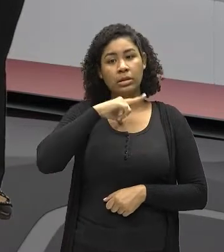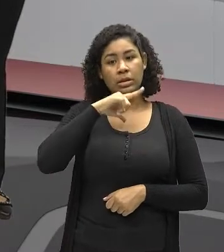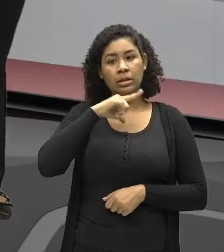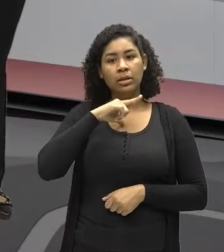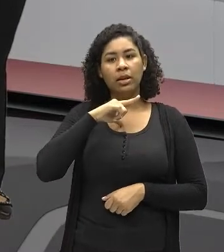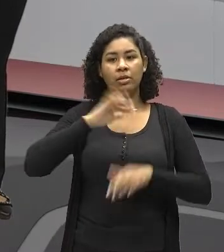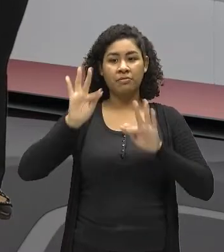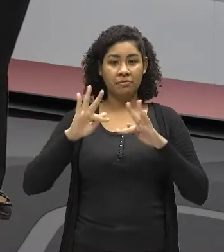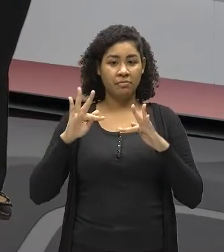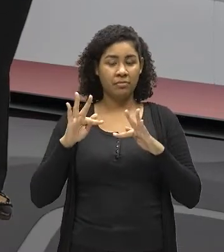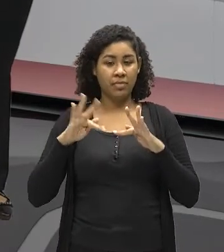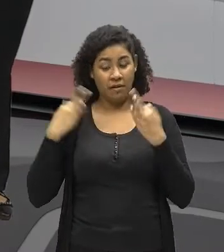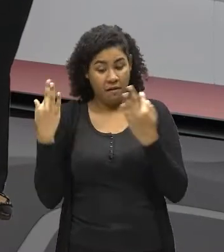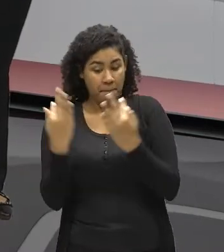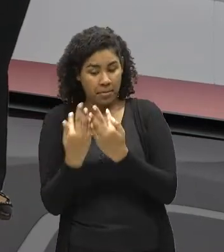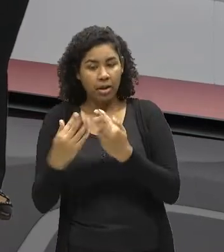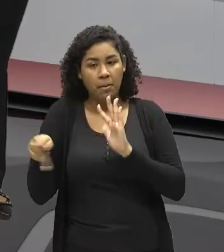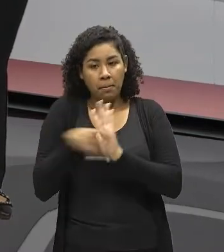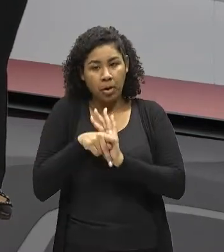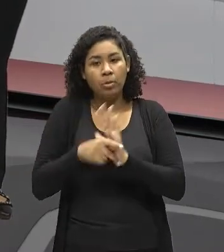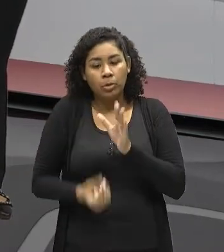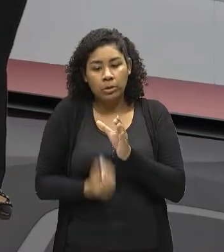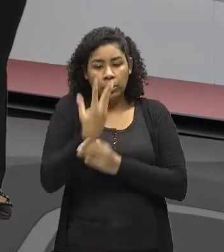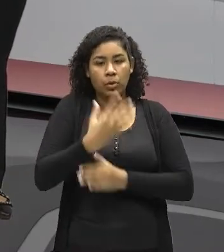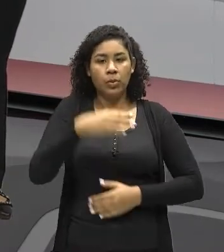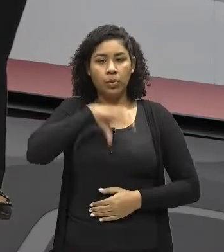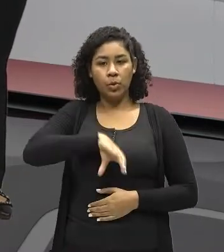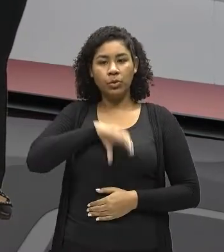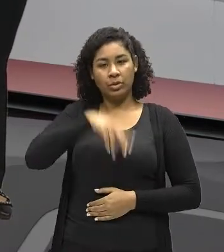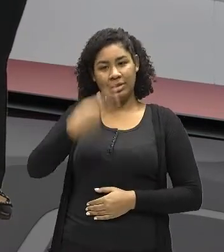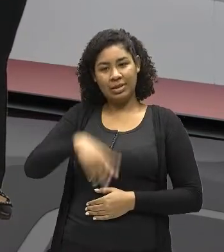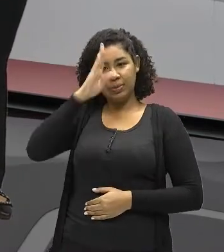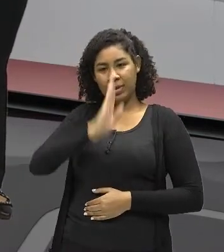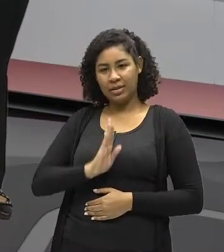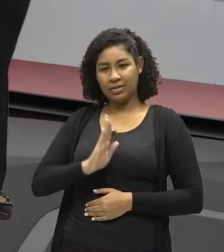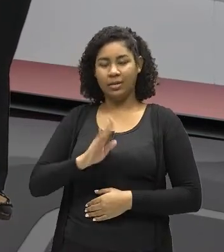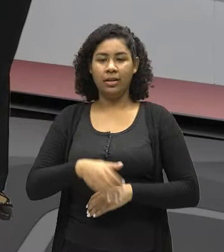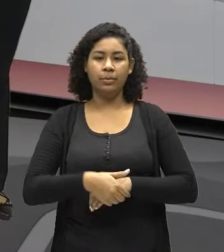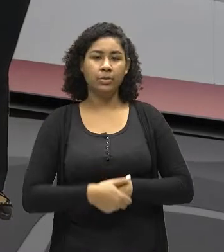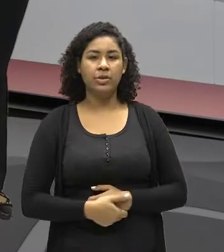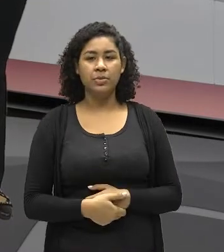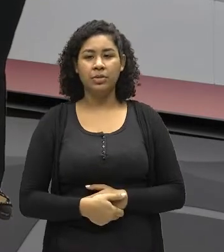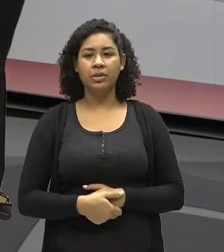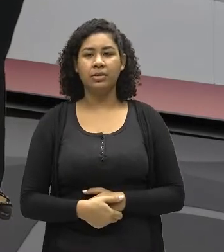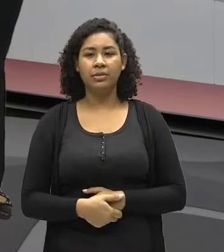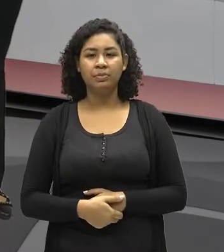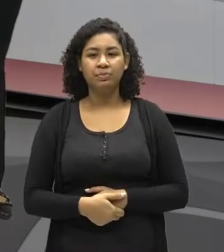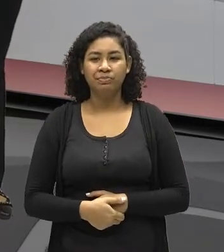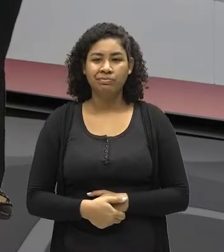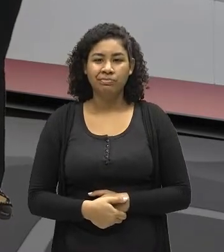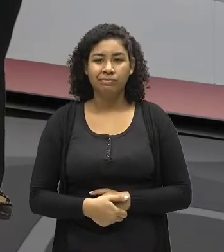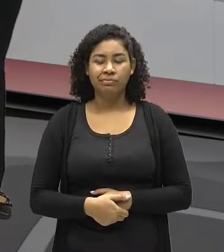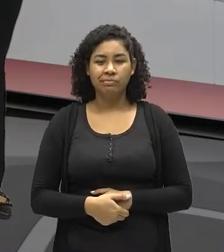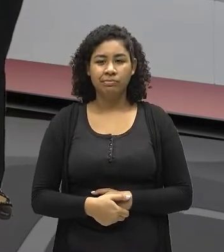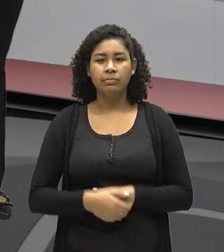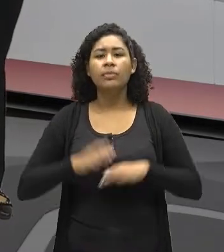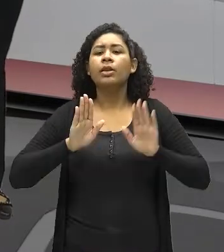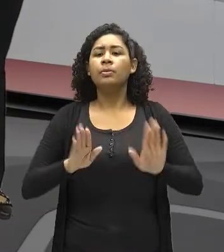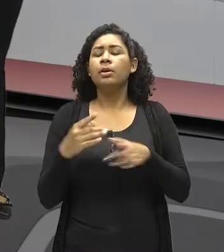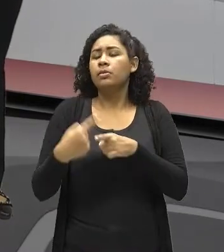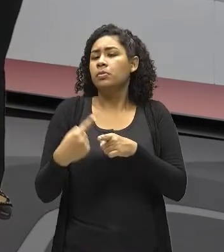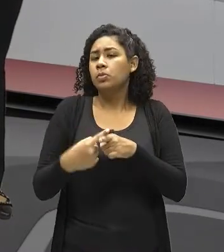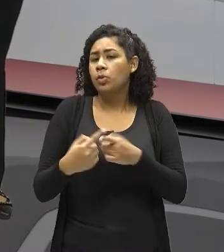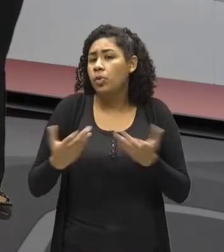onde vem aqui a nossa língua portuguesa do Brasil. Tá certo? Por que que eu preciso estudar isso, professora? Para que nós